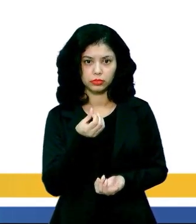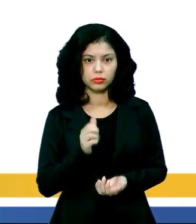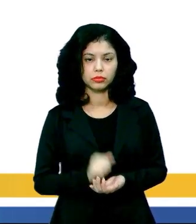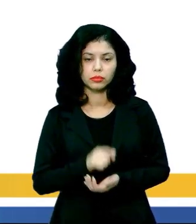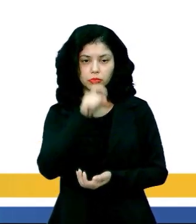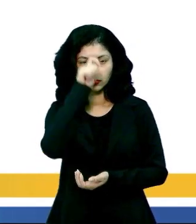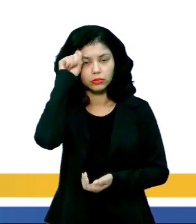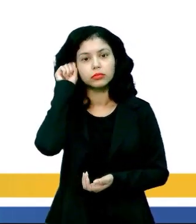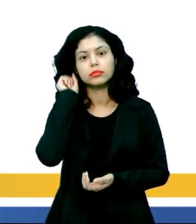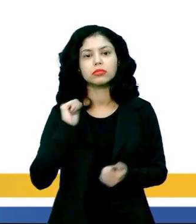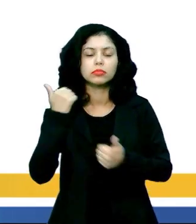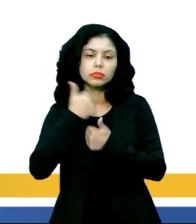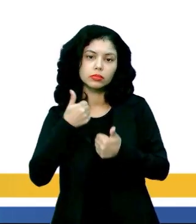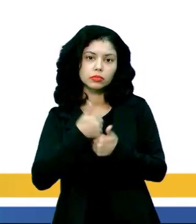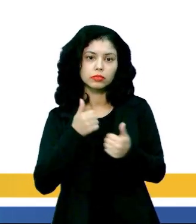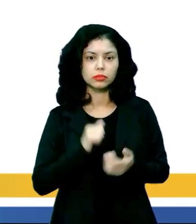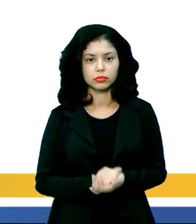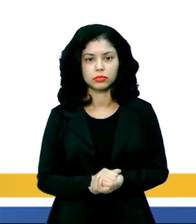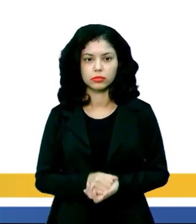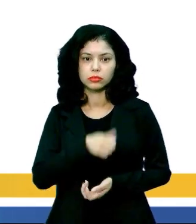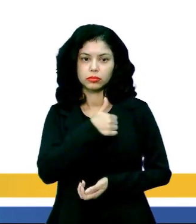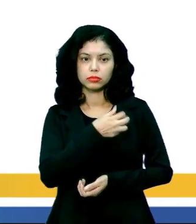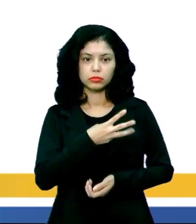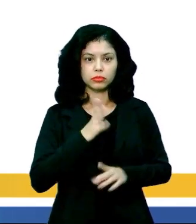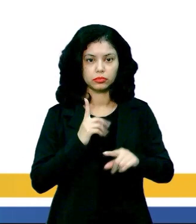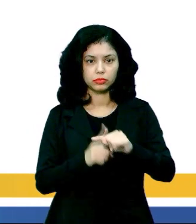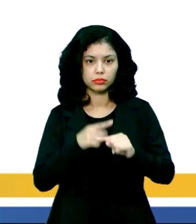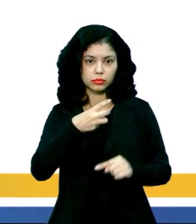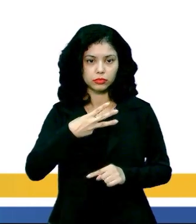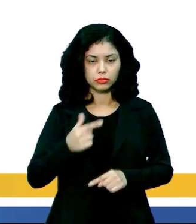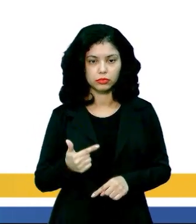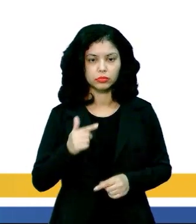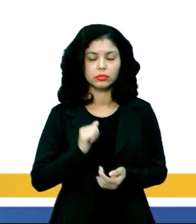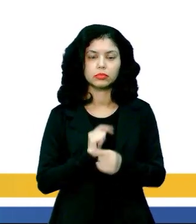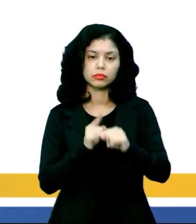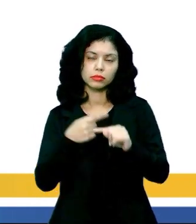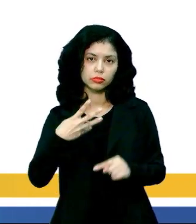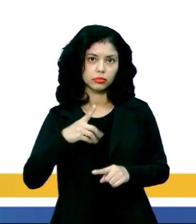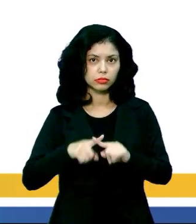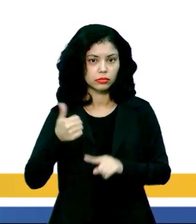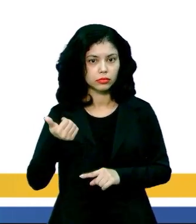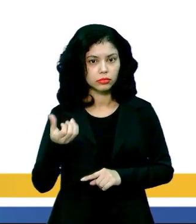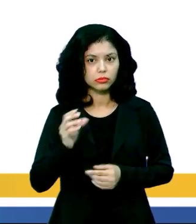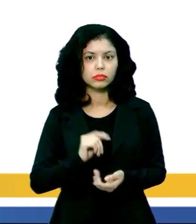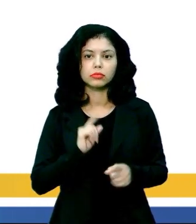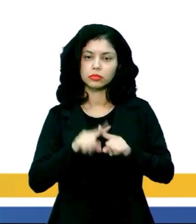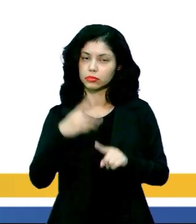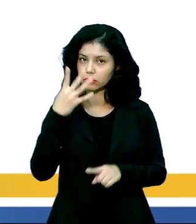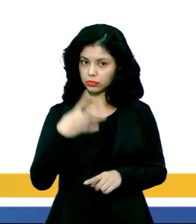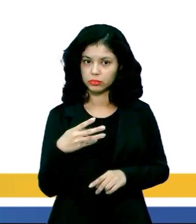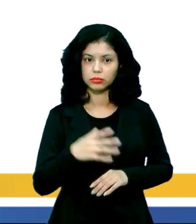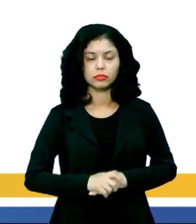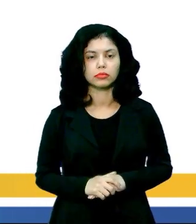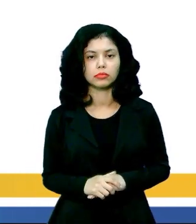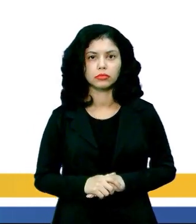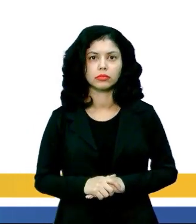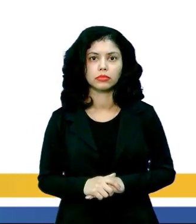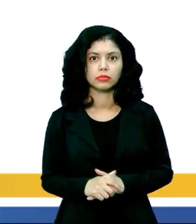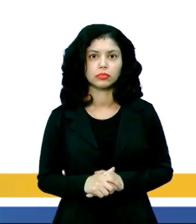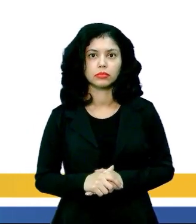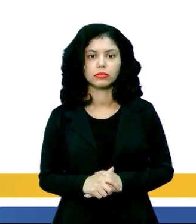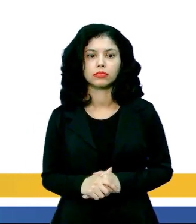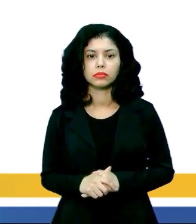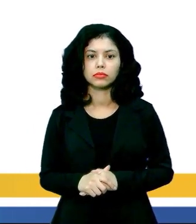16. Substituindo os valores, nós vamos ter 137 mais 32 mais 4 vezes 16, porque são 4 oxigênios na